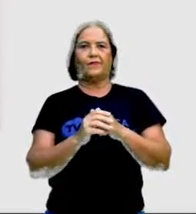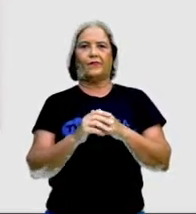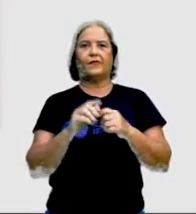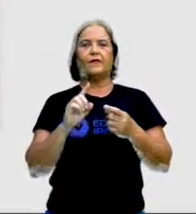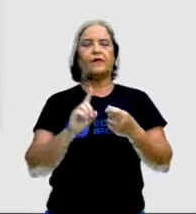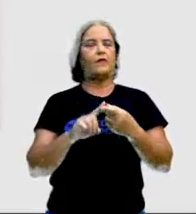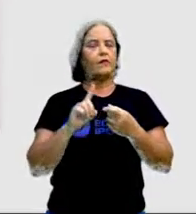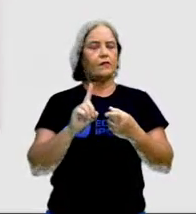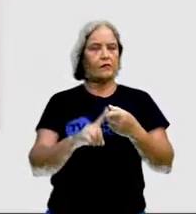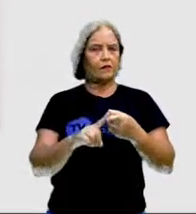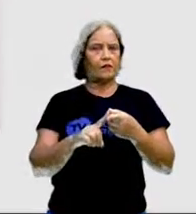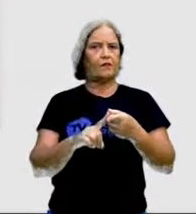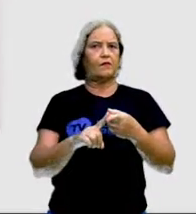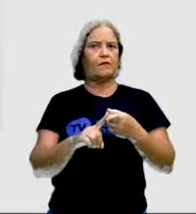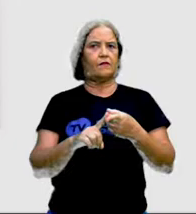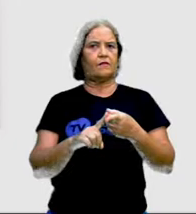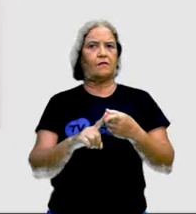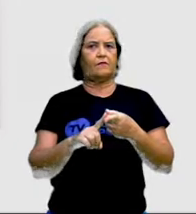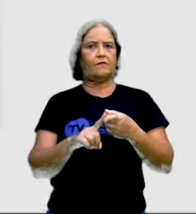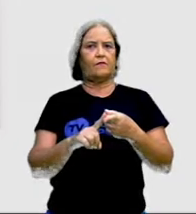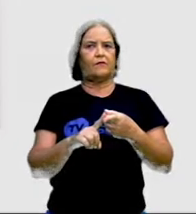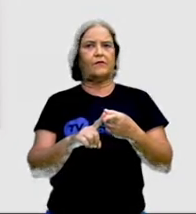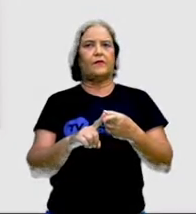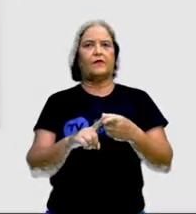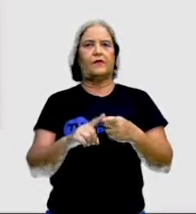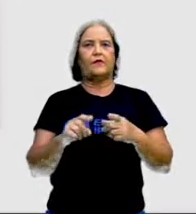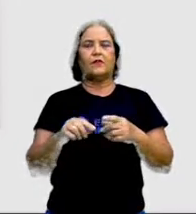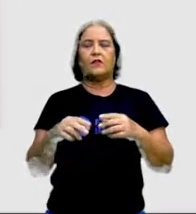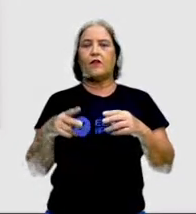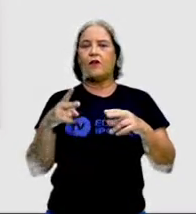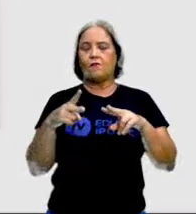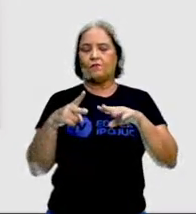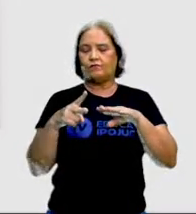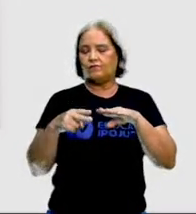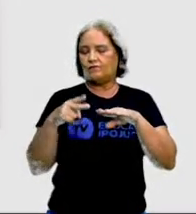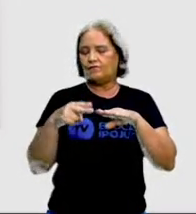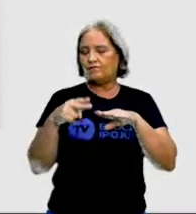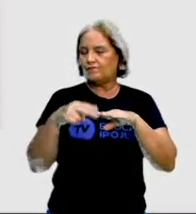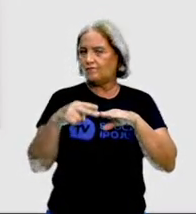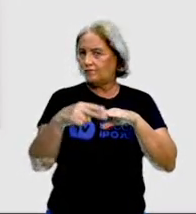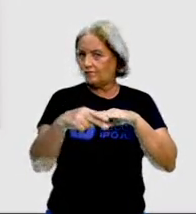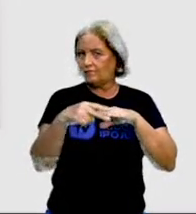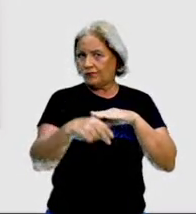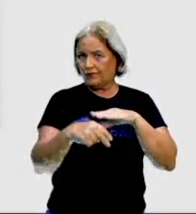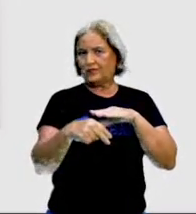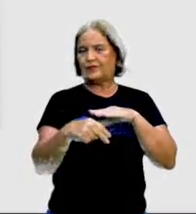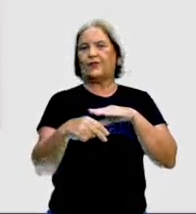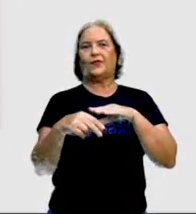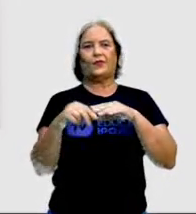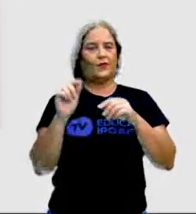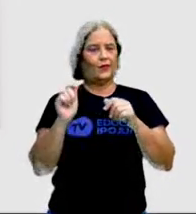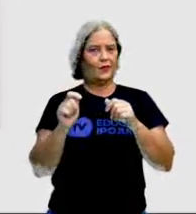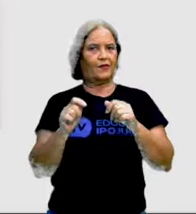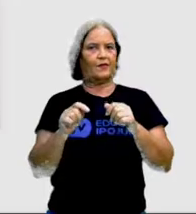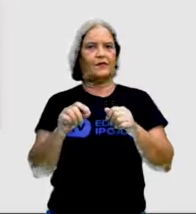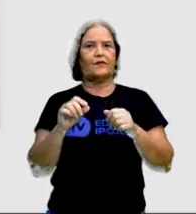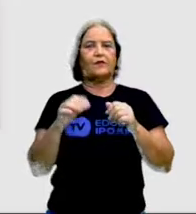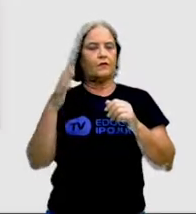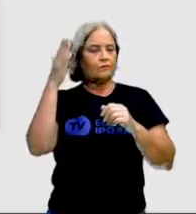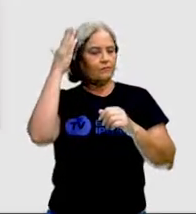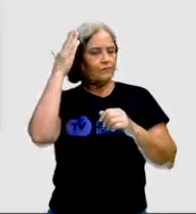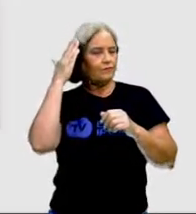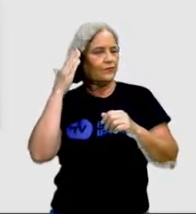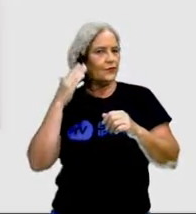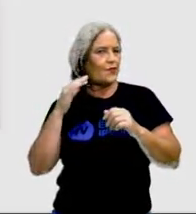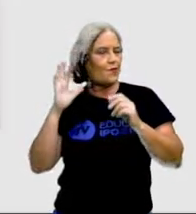Outra coisa também, certo, crianças? Deixar as unhas sempre bem cortadinhas e os